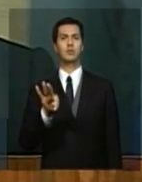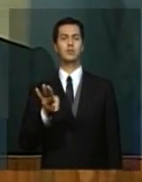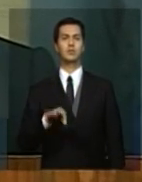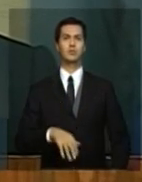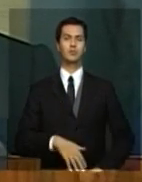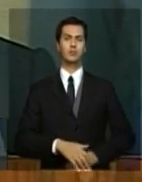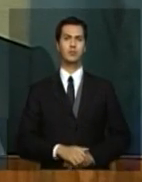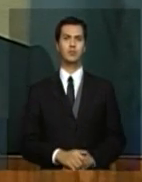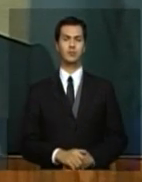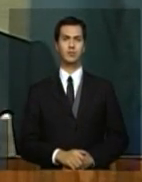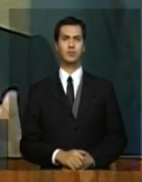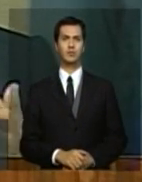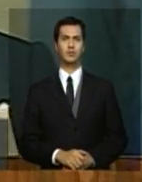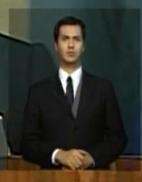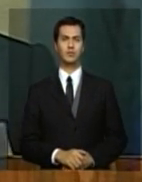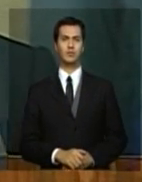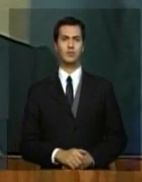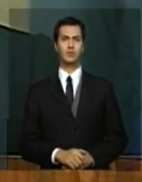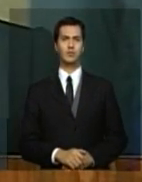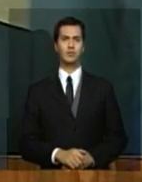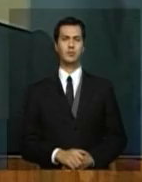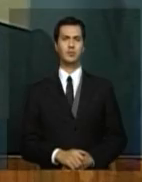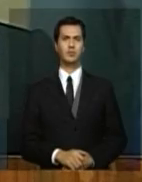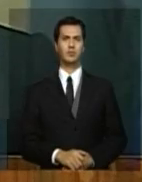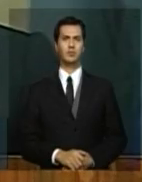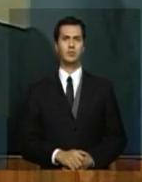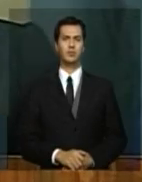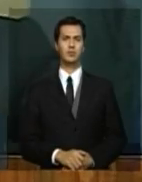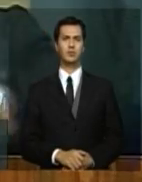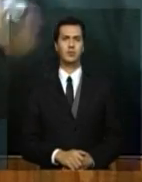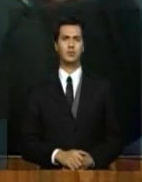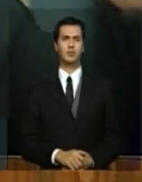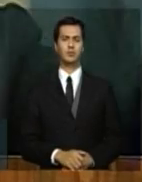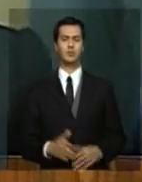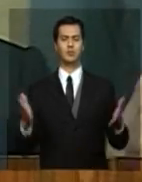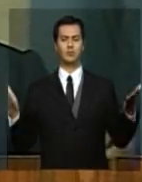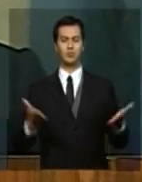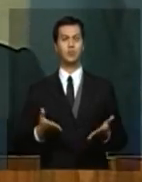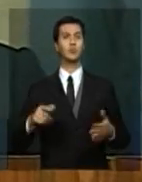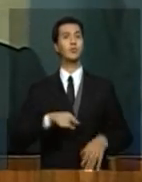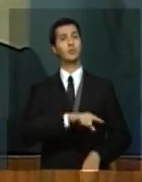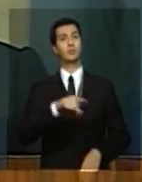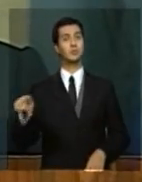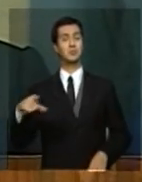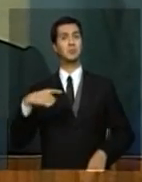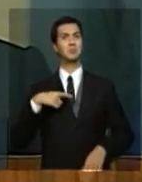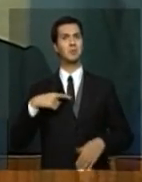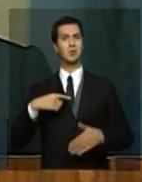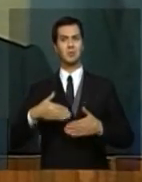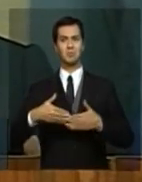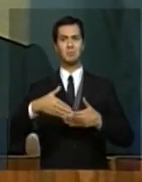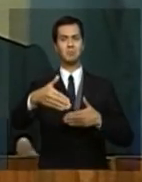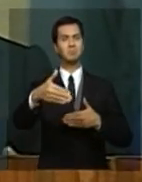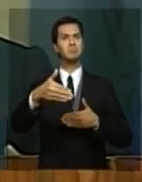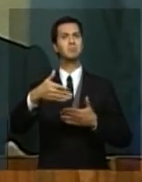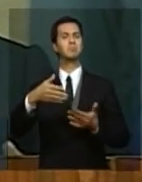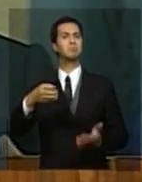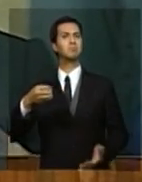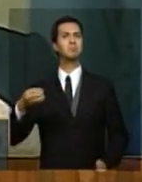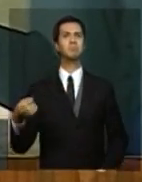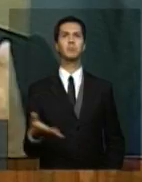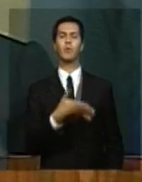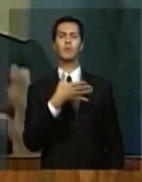lote hoje vocês estão repito com uma enorme Avenida